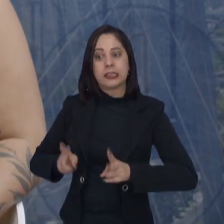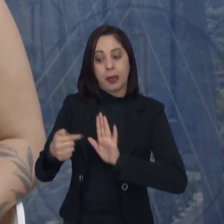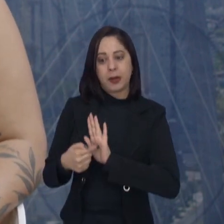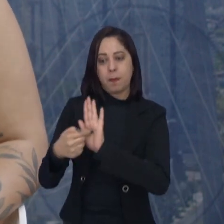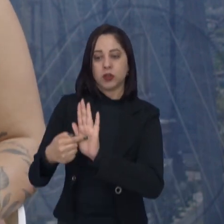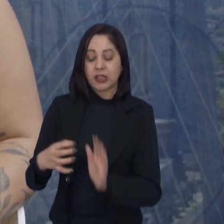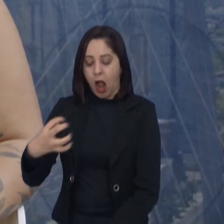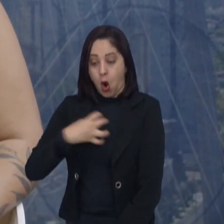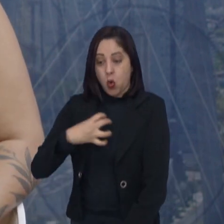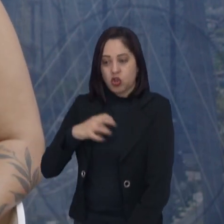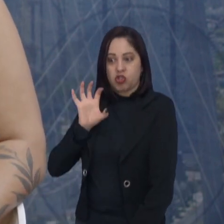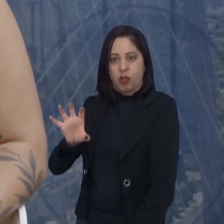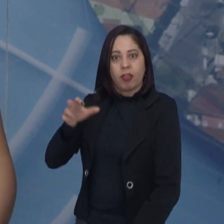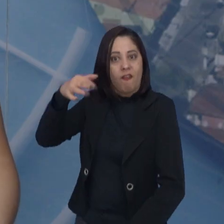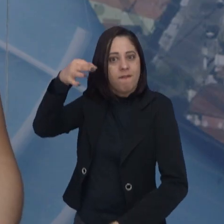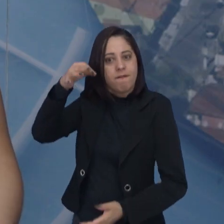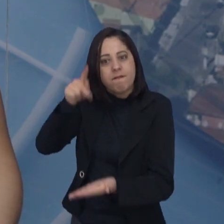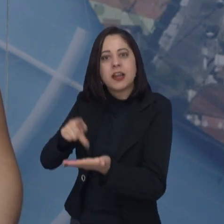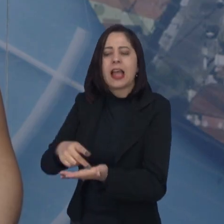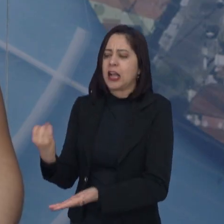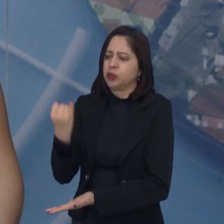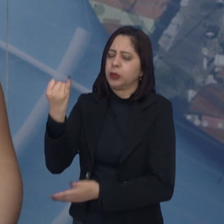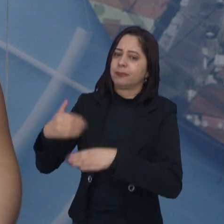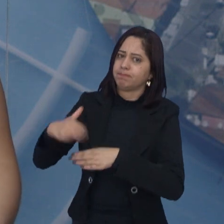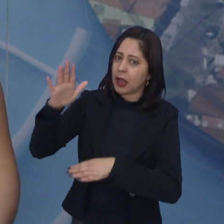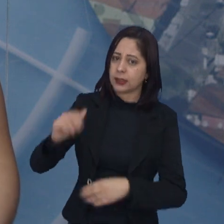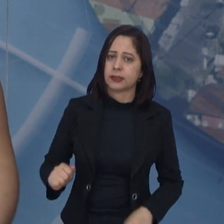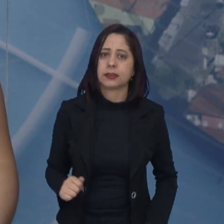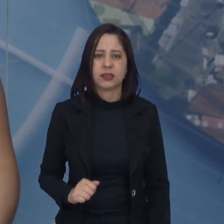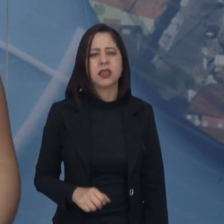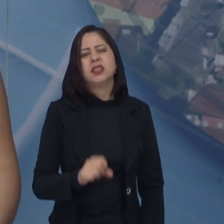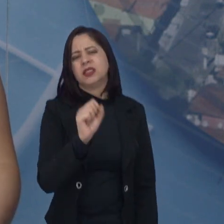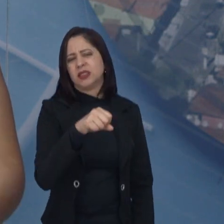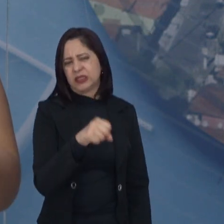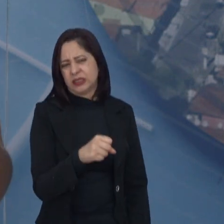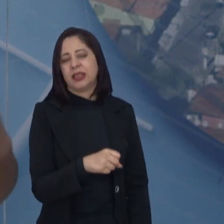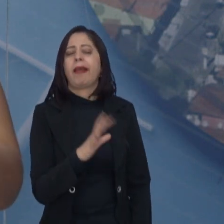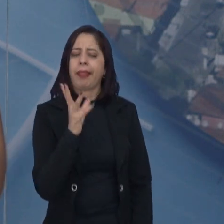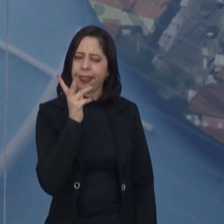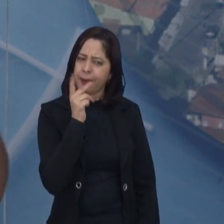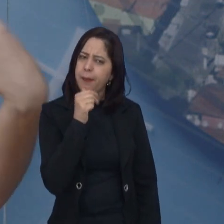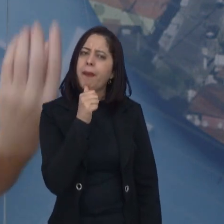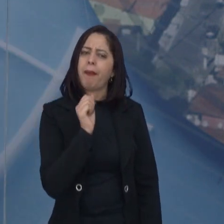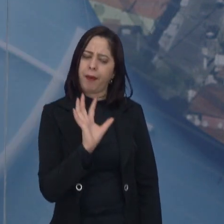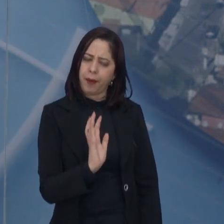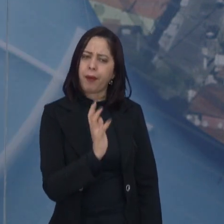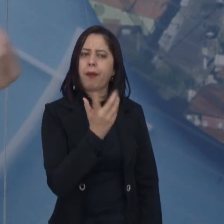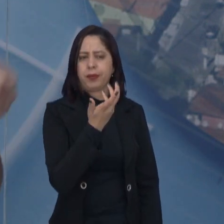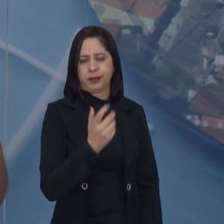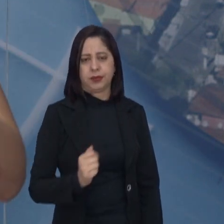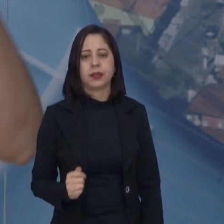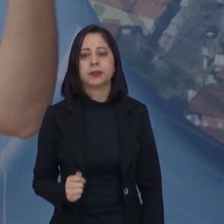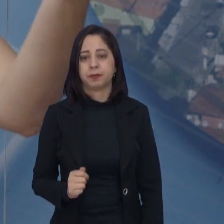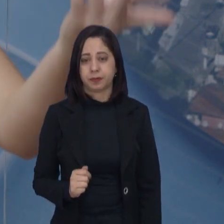é algo mais do que importante. Sim, não é da noite para o dia, né? Eu perguntei do estudo, porque obviamente, além daquilo que você vai